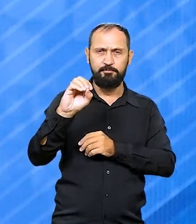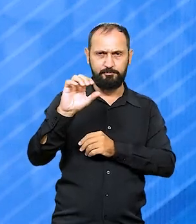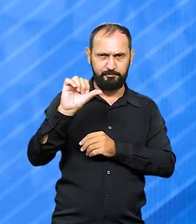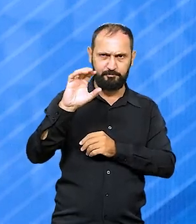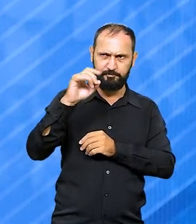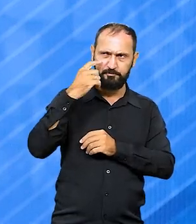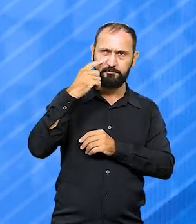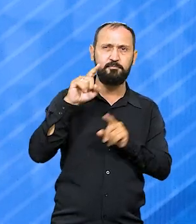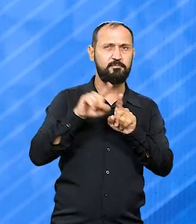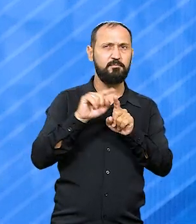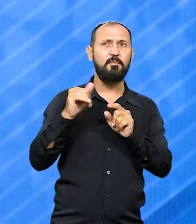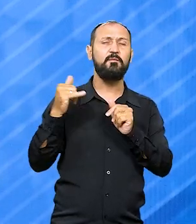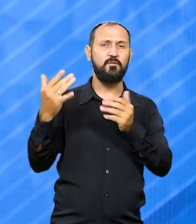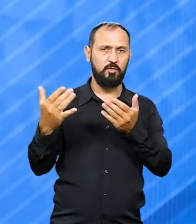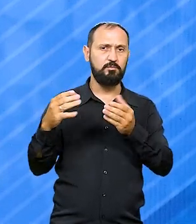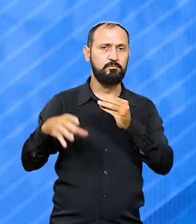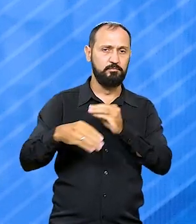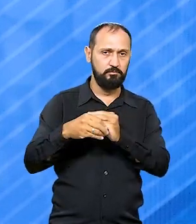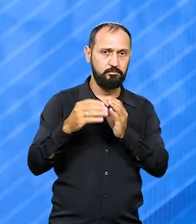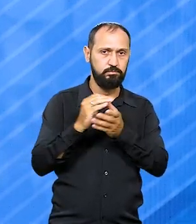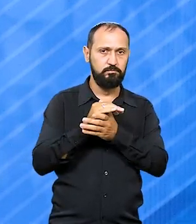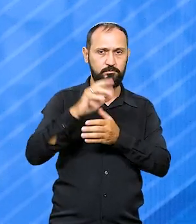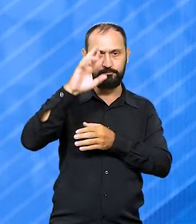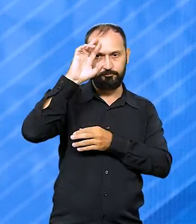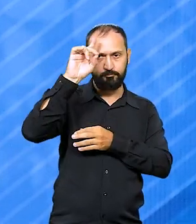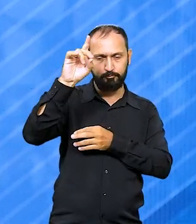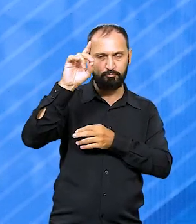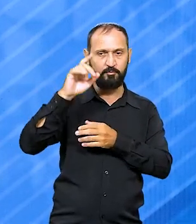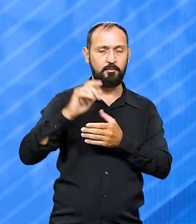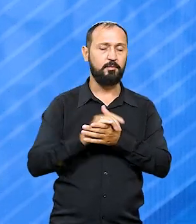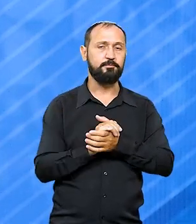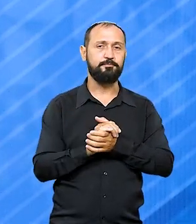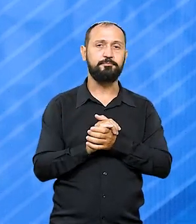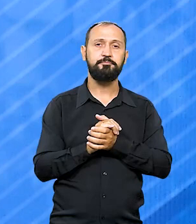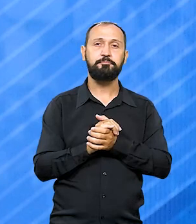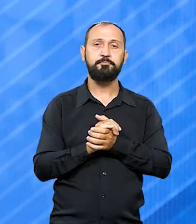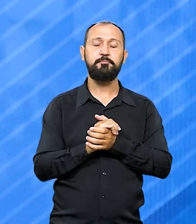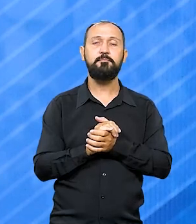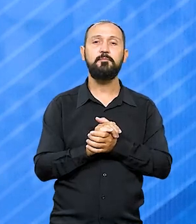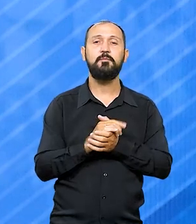80 ou 90 inscritos. Hoje é uma diretoria